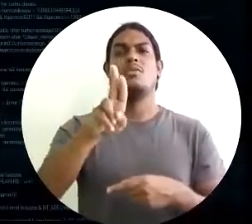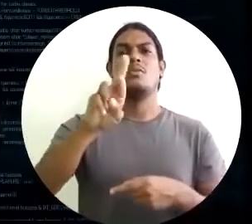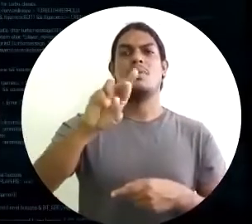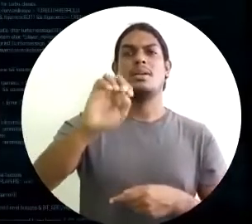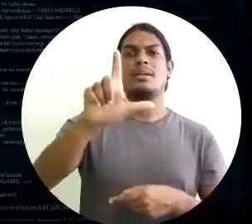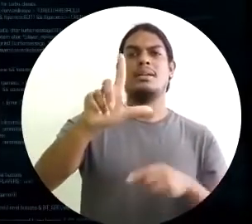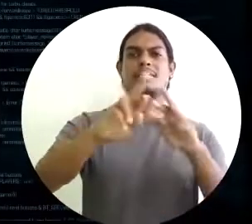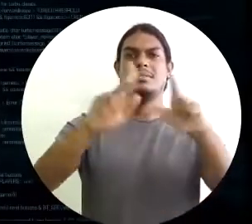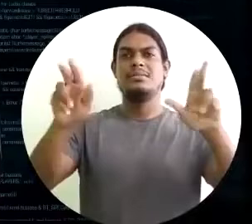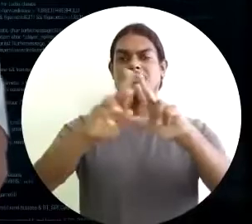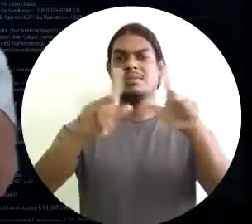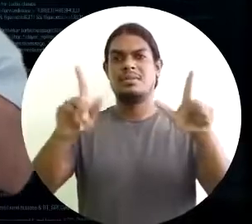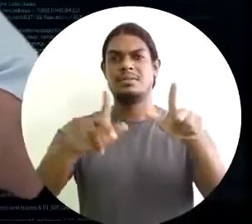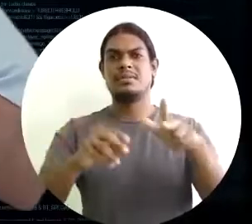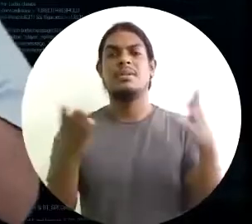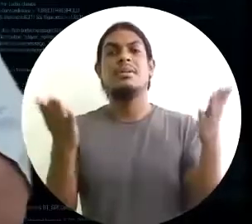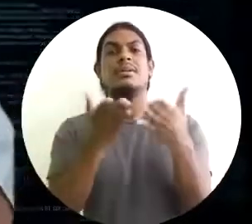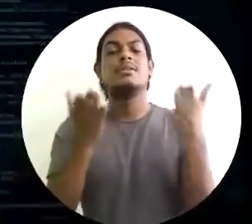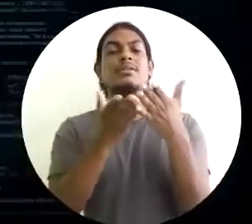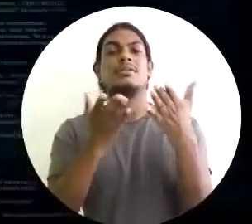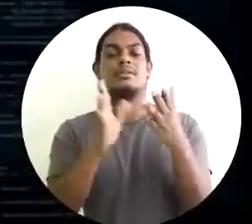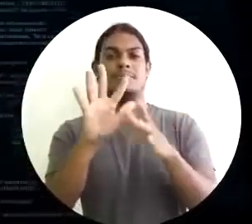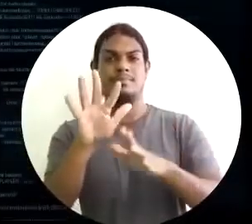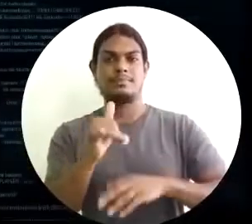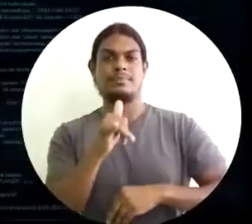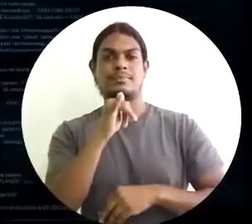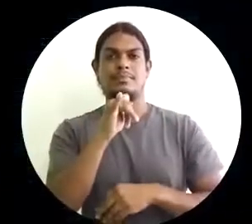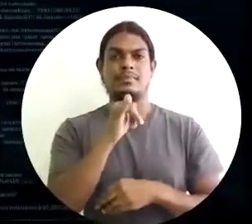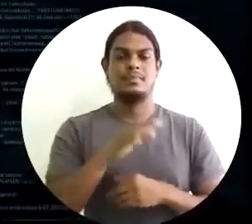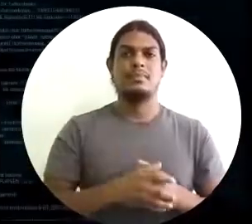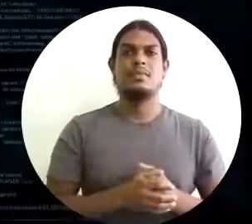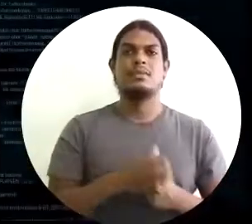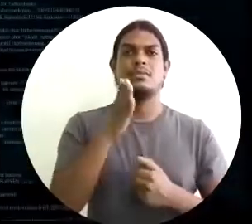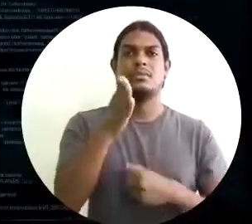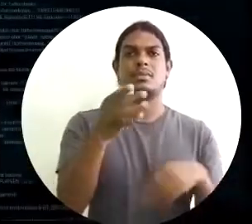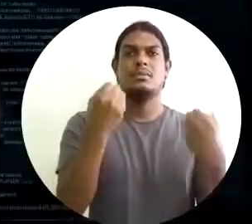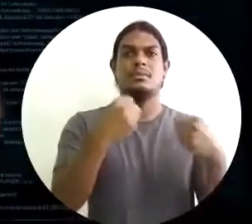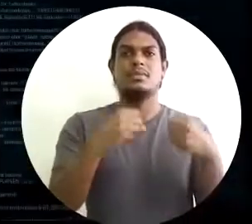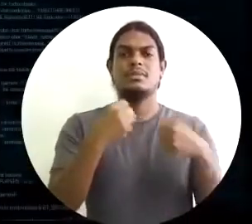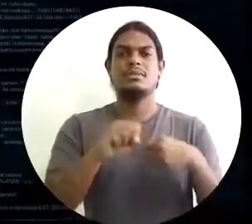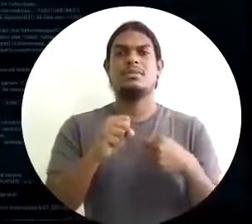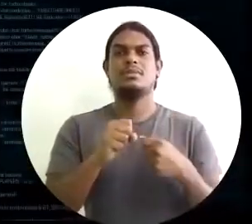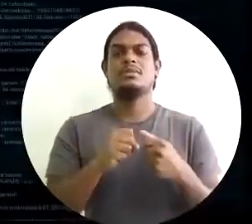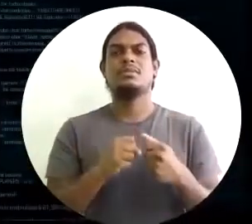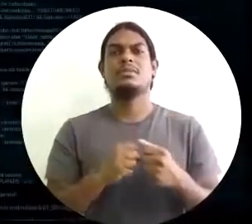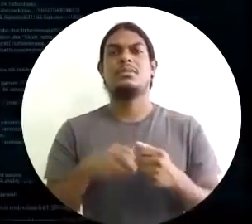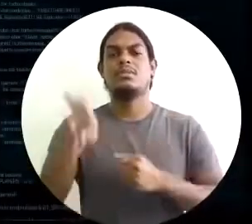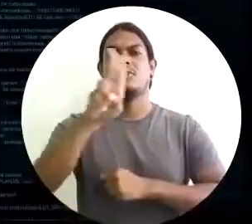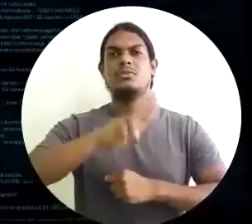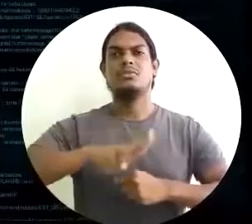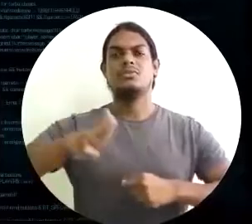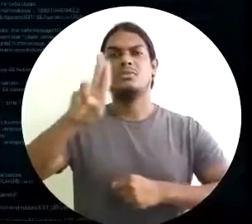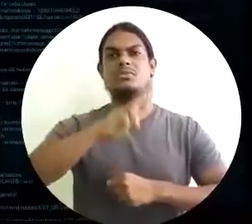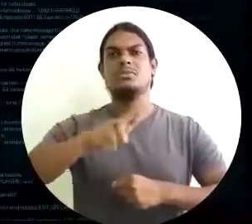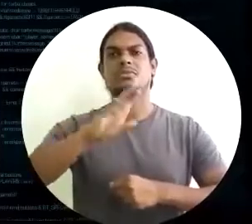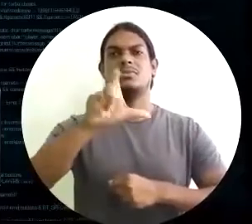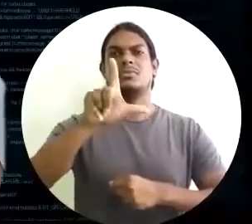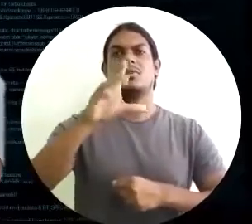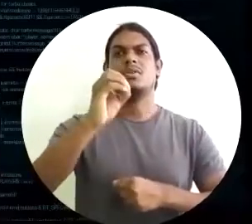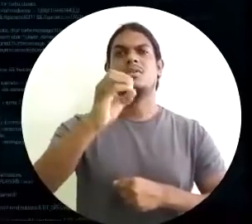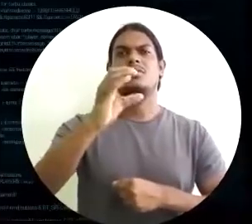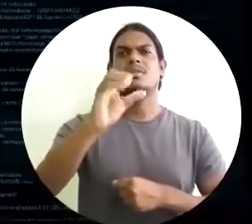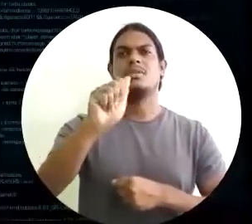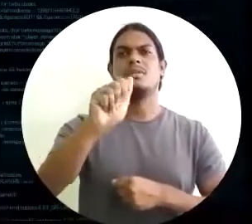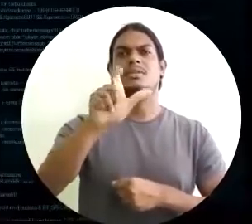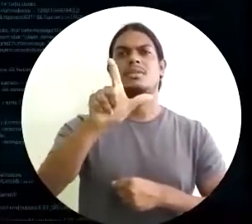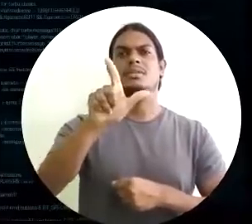diferentes. E agora imagine só, você tem que colocar essas localizações de todas